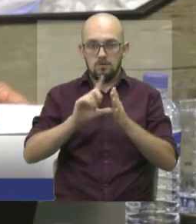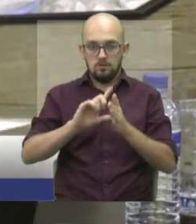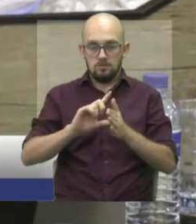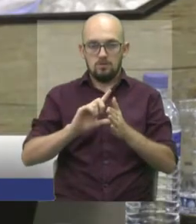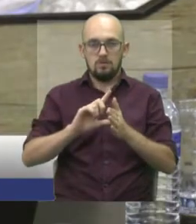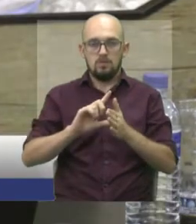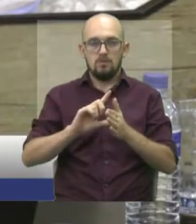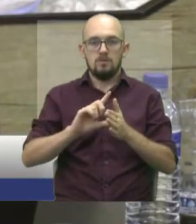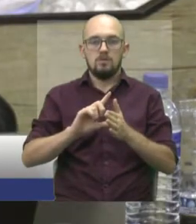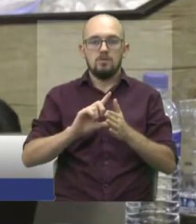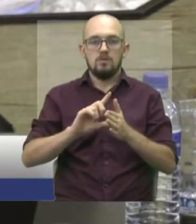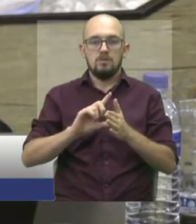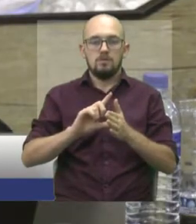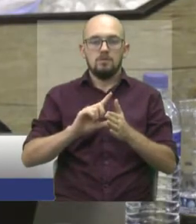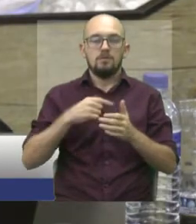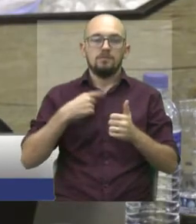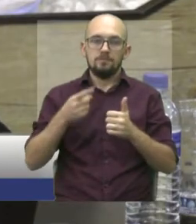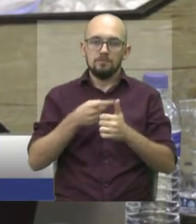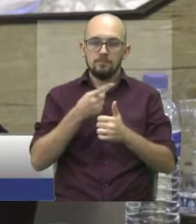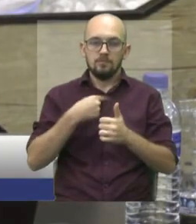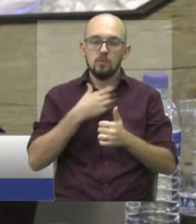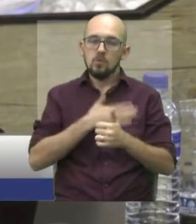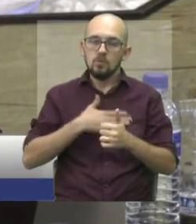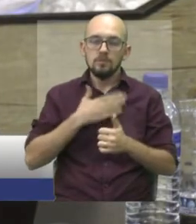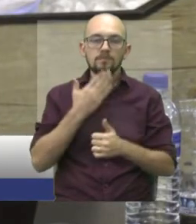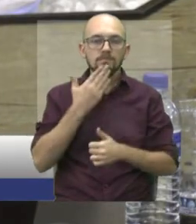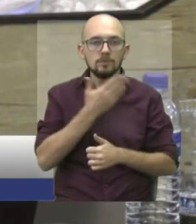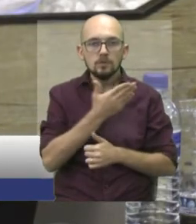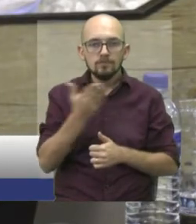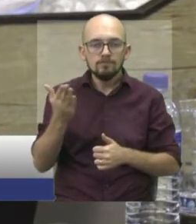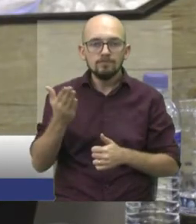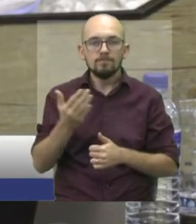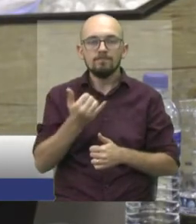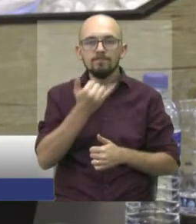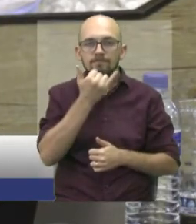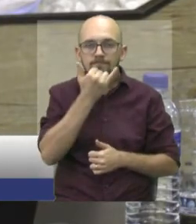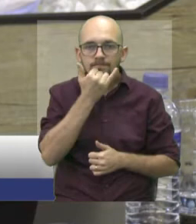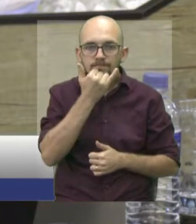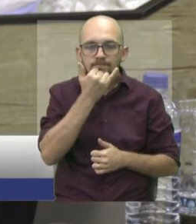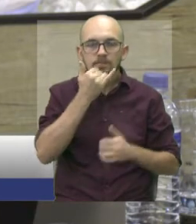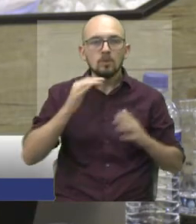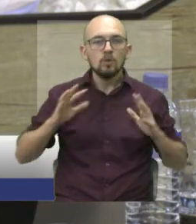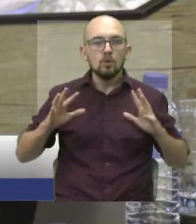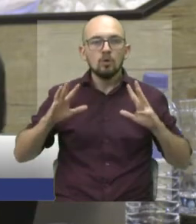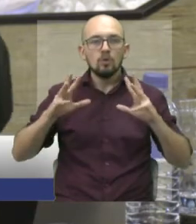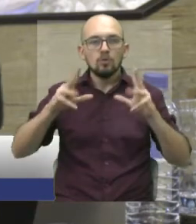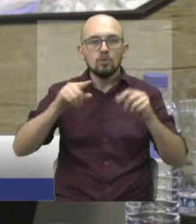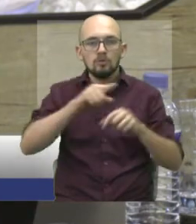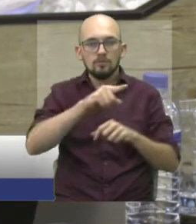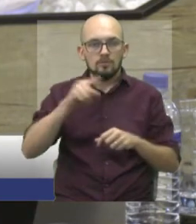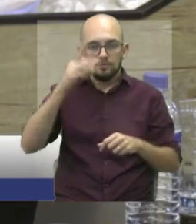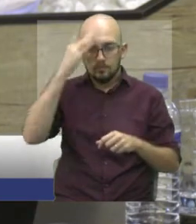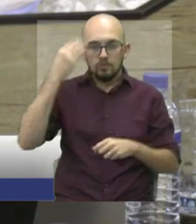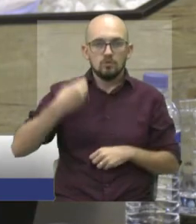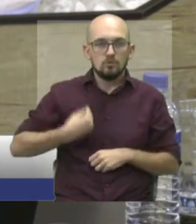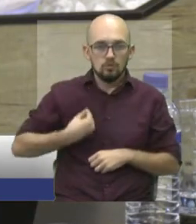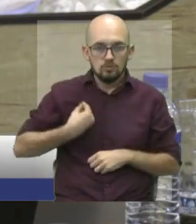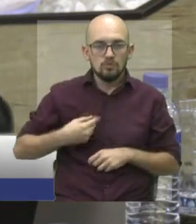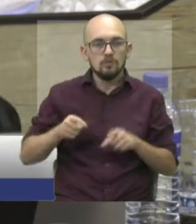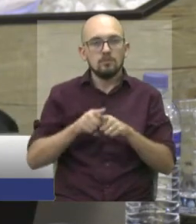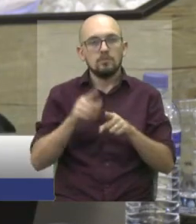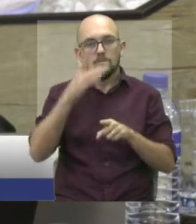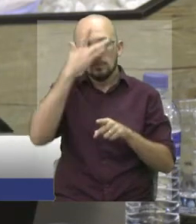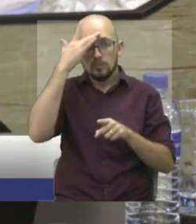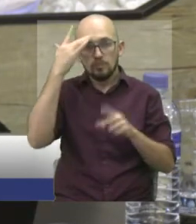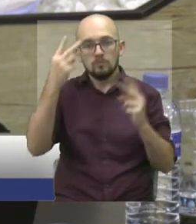ordinária, eu gostaria de pedir desculpas a todos os presentes e aqueles que nos assistem